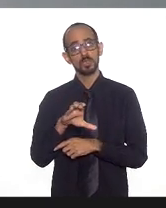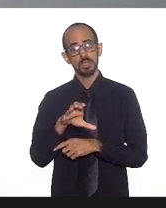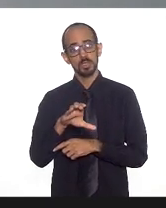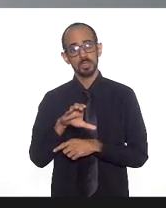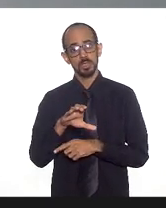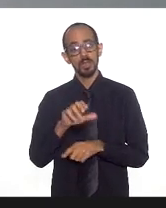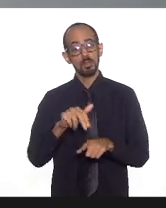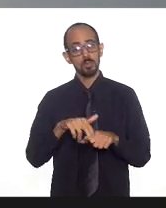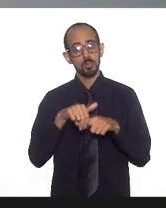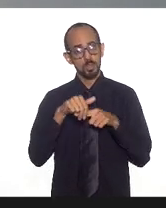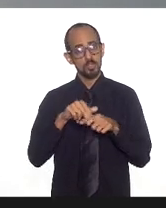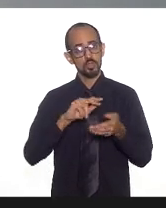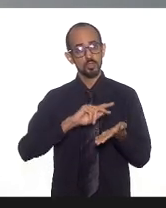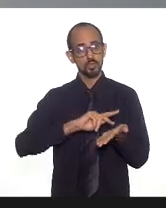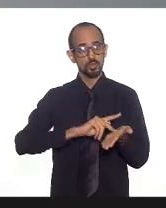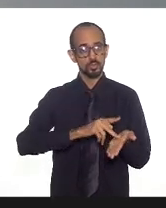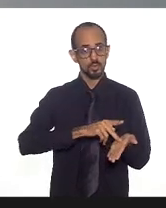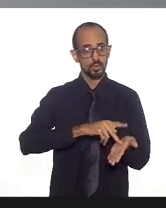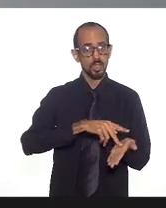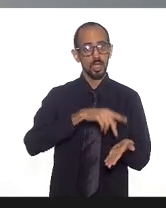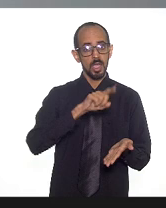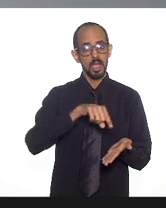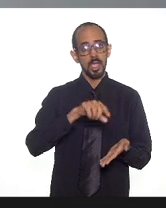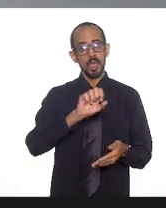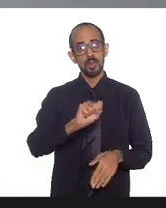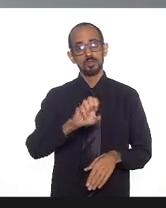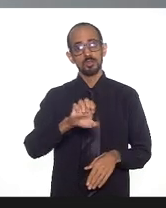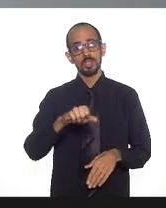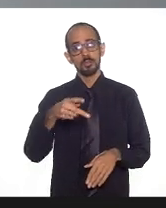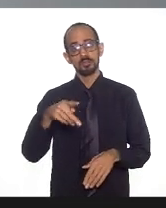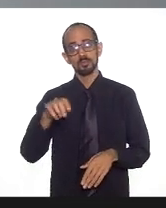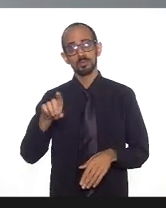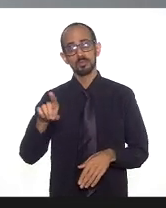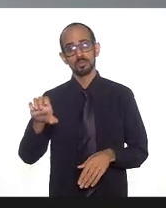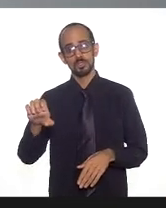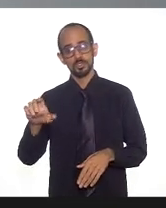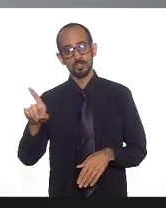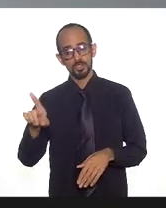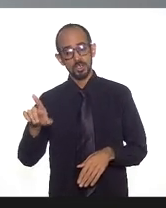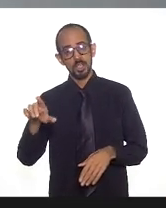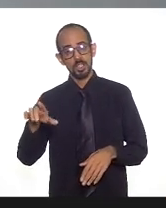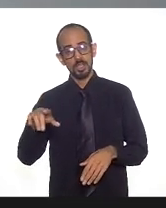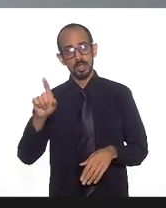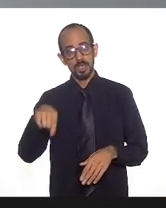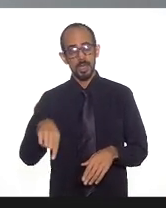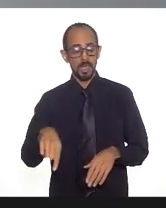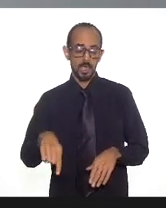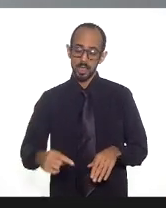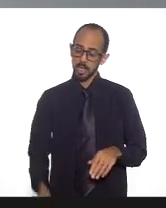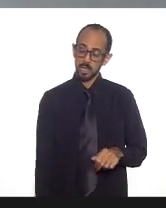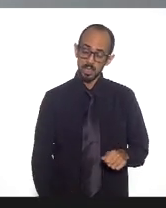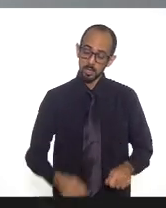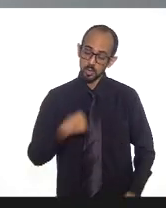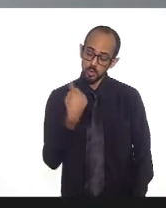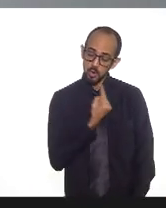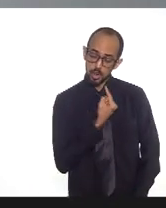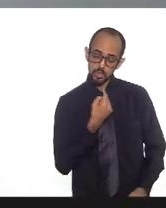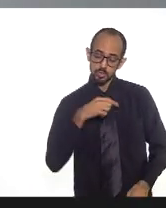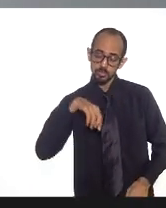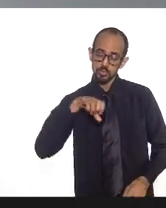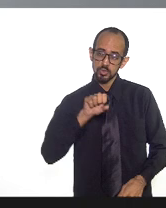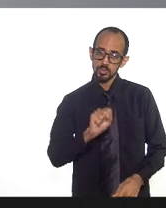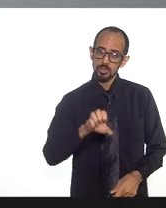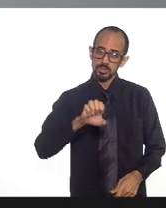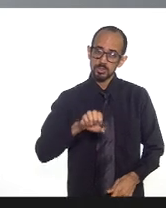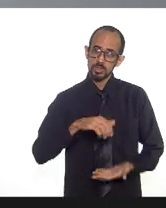nos representa é o CEP, Sindicato Estadual dos Profissionais de Educação, do Estado do Rio de Janeiro, porque nós somos SEDUC. Né? Nós estamos